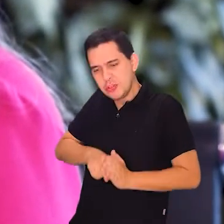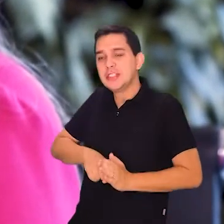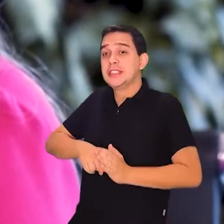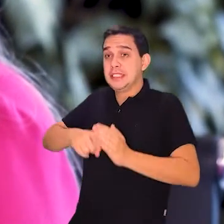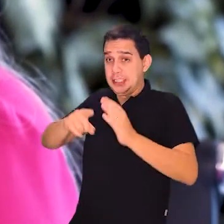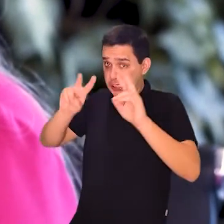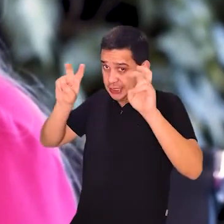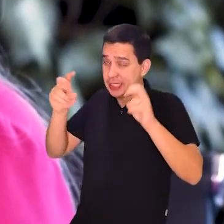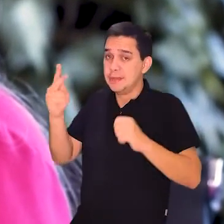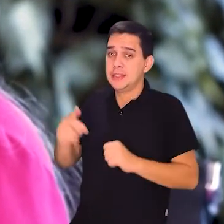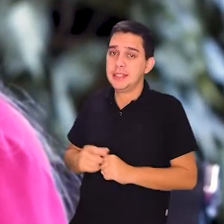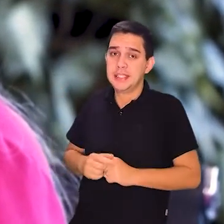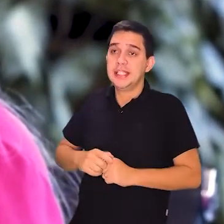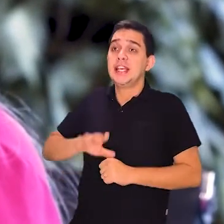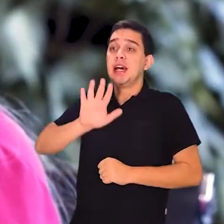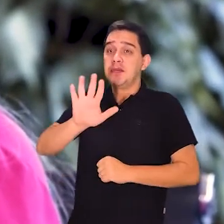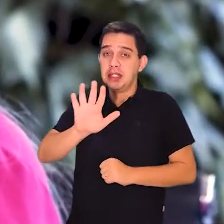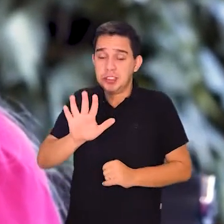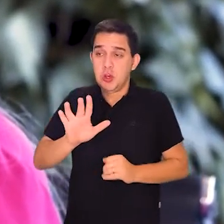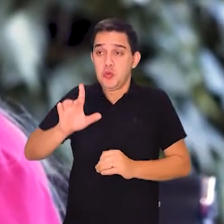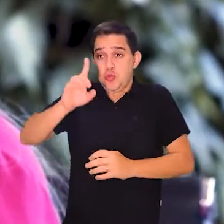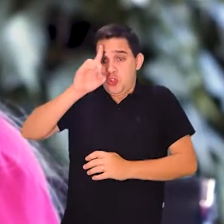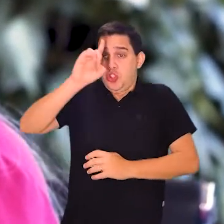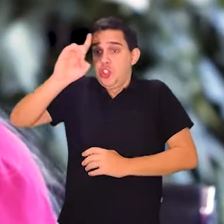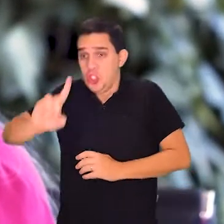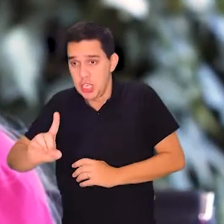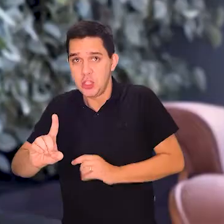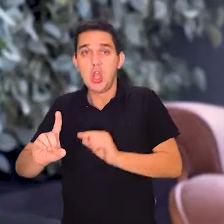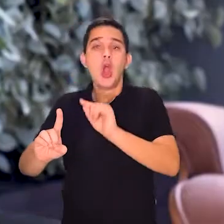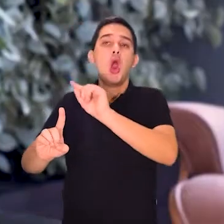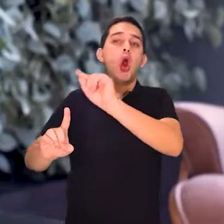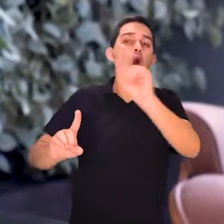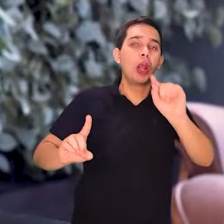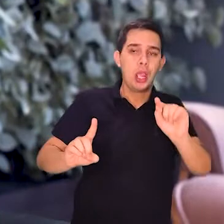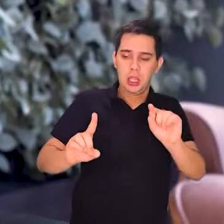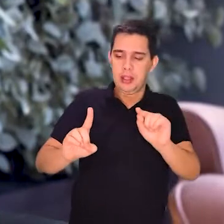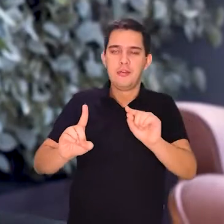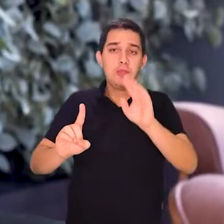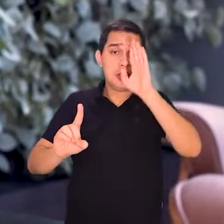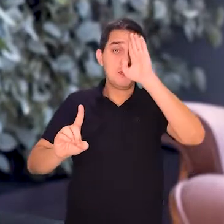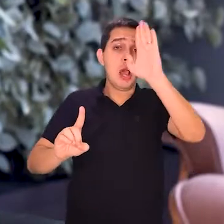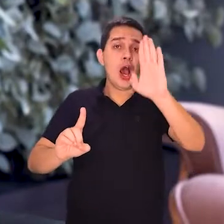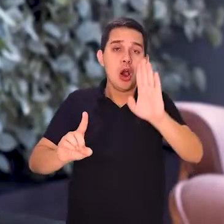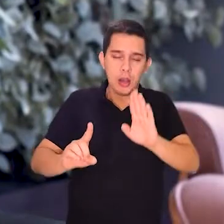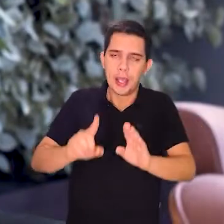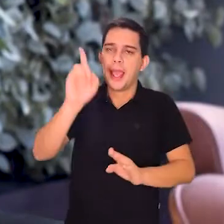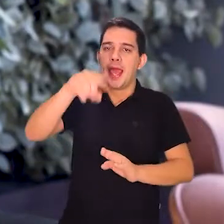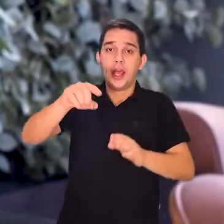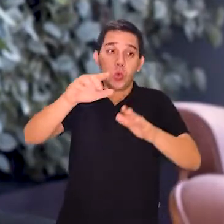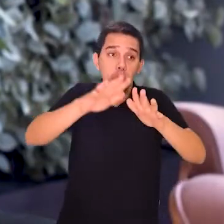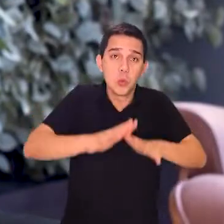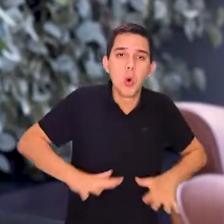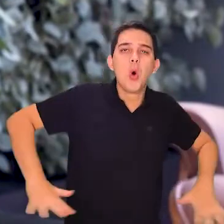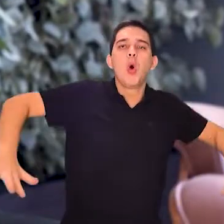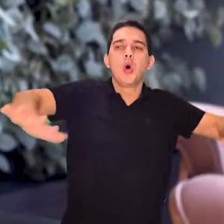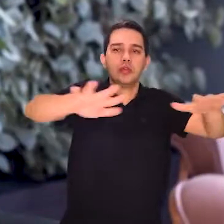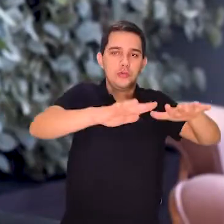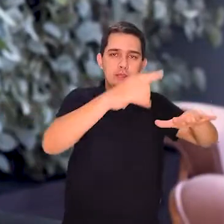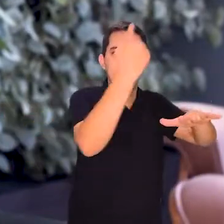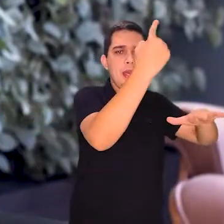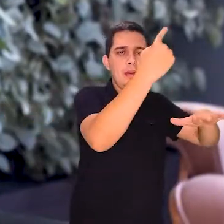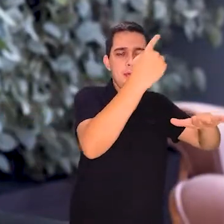direitos coletivos se sobreponham aos individuais. O coletivo ainda é o comando